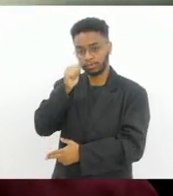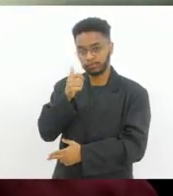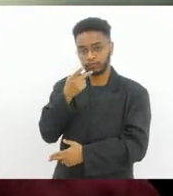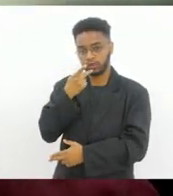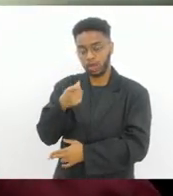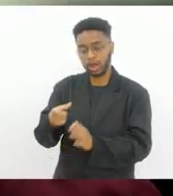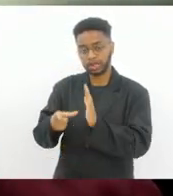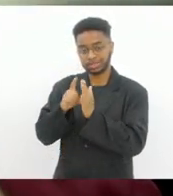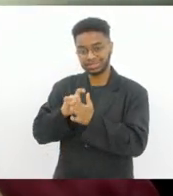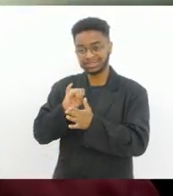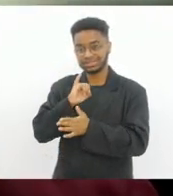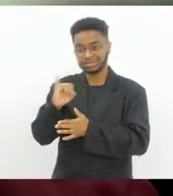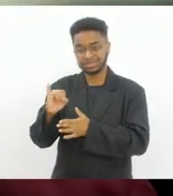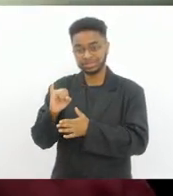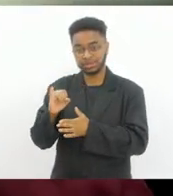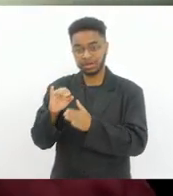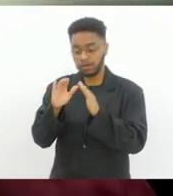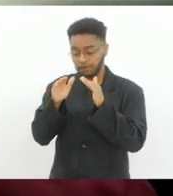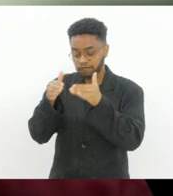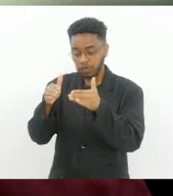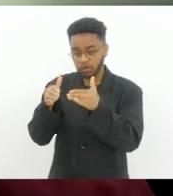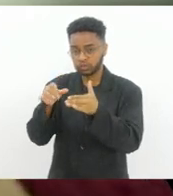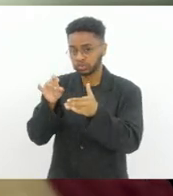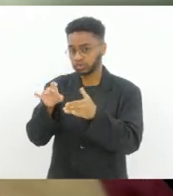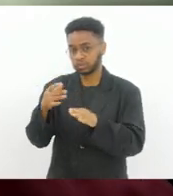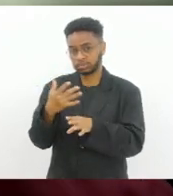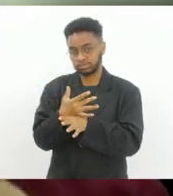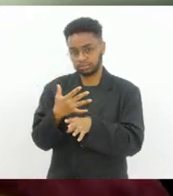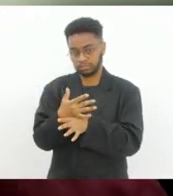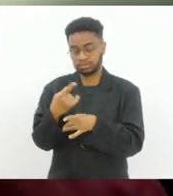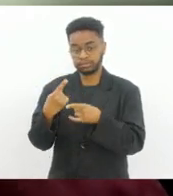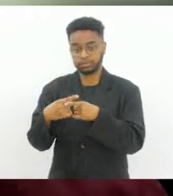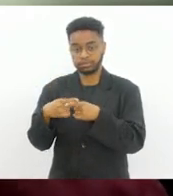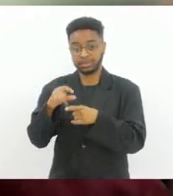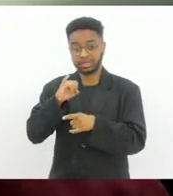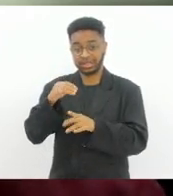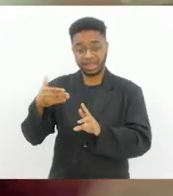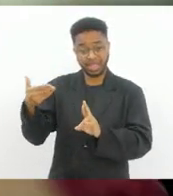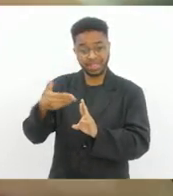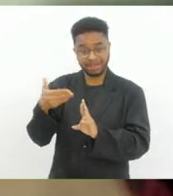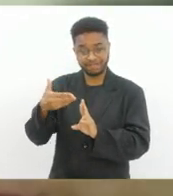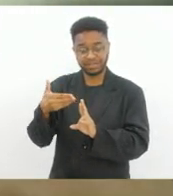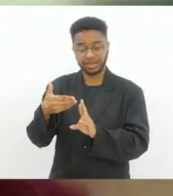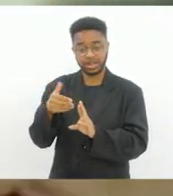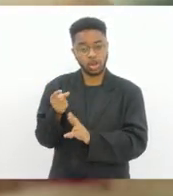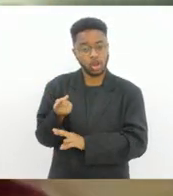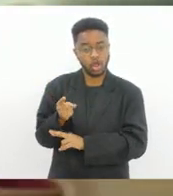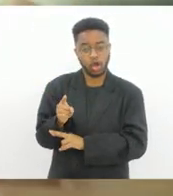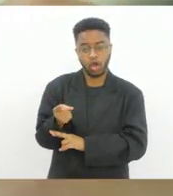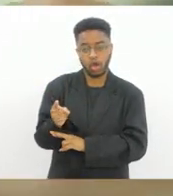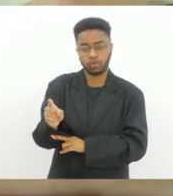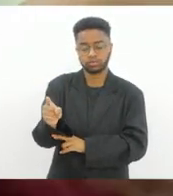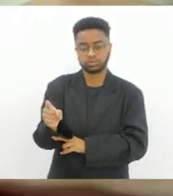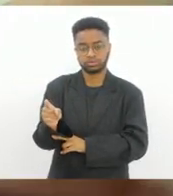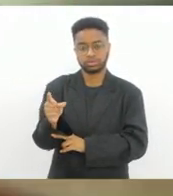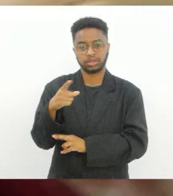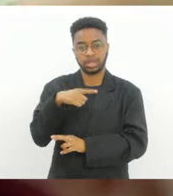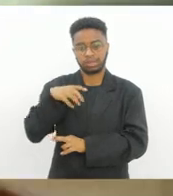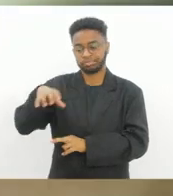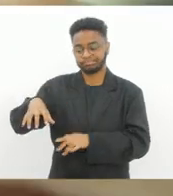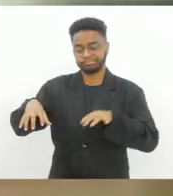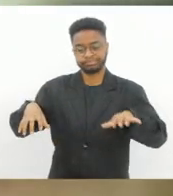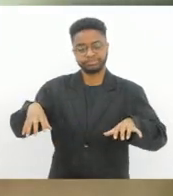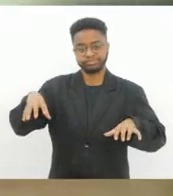os serviços estão muito concentrados na cidade. Se os serviços de referência estão em alguns pontos específicos,